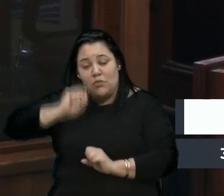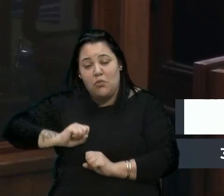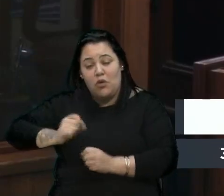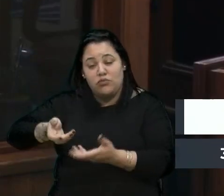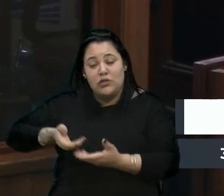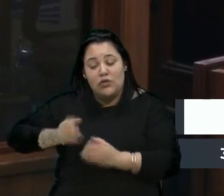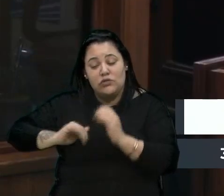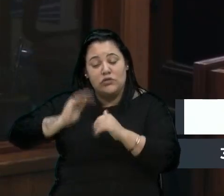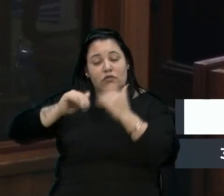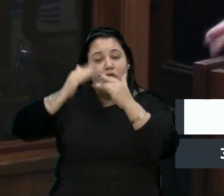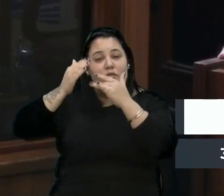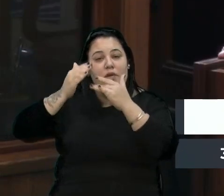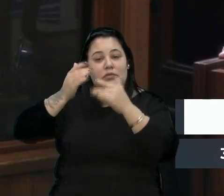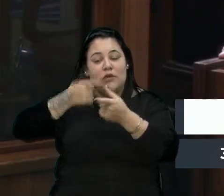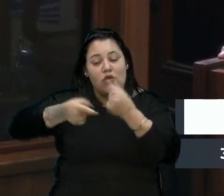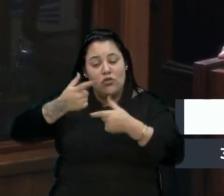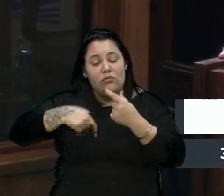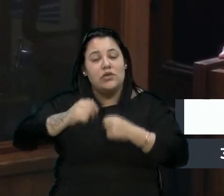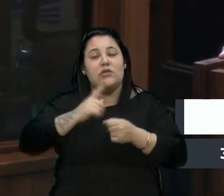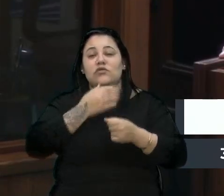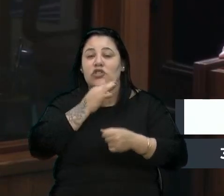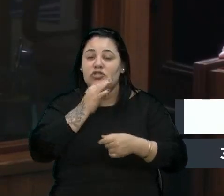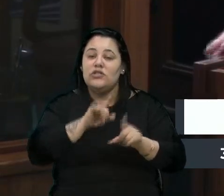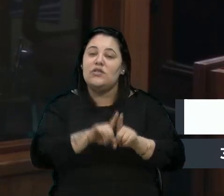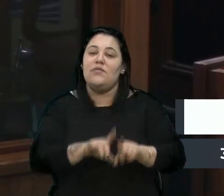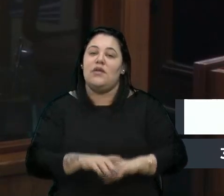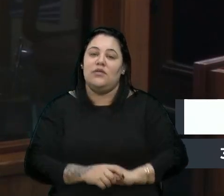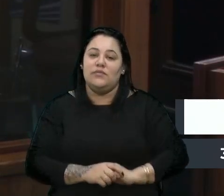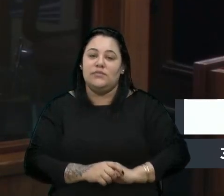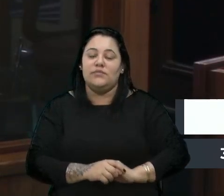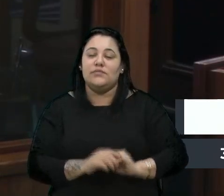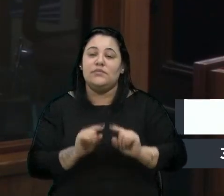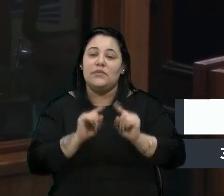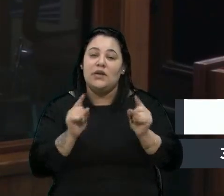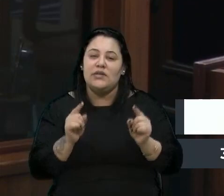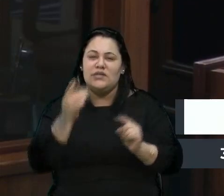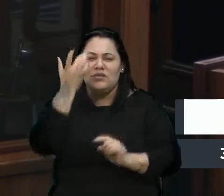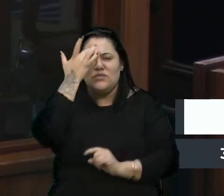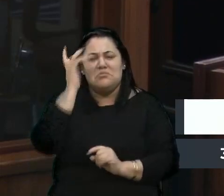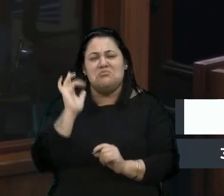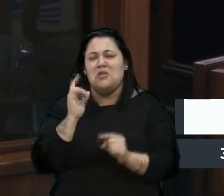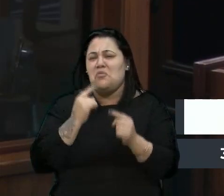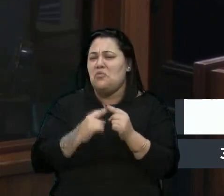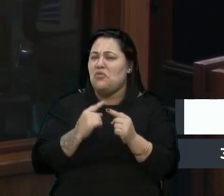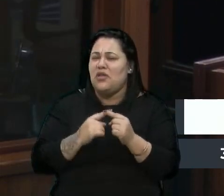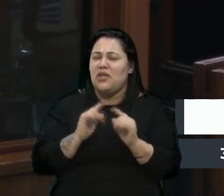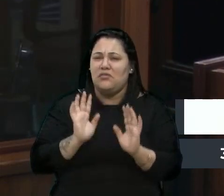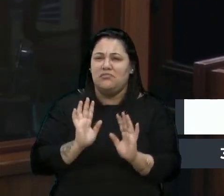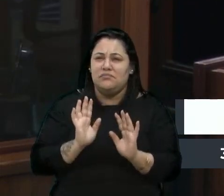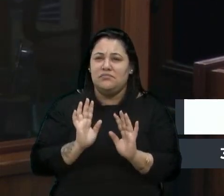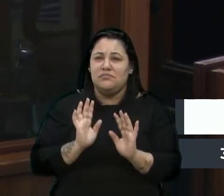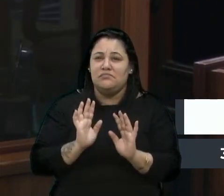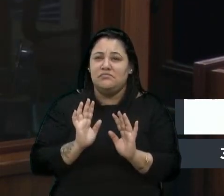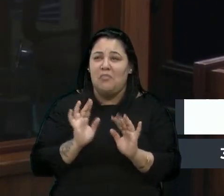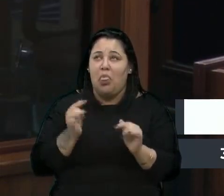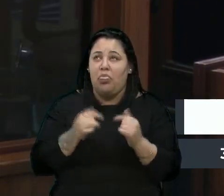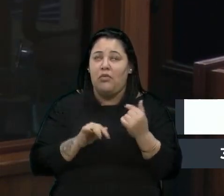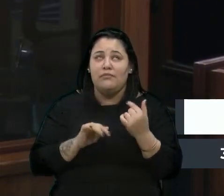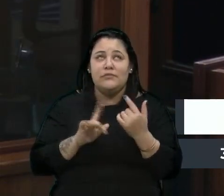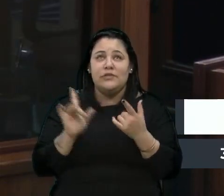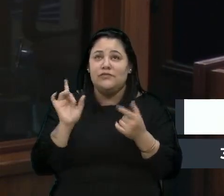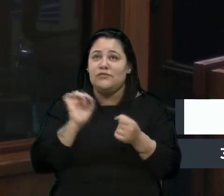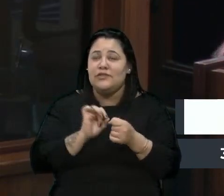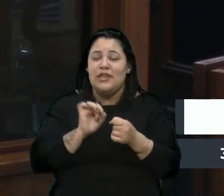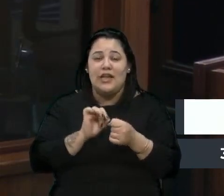desenvolvimento econômico da cidade. Mas eu não sei o porquê que não fizeram até hoje e não